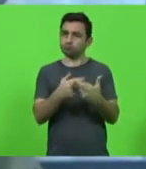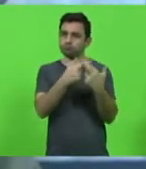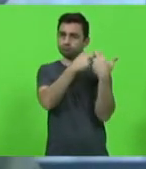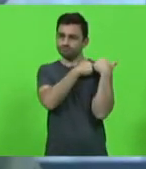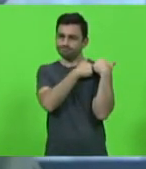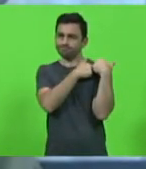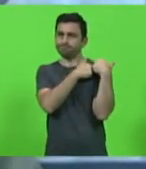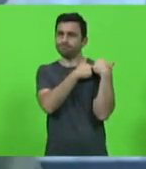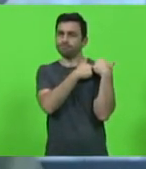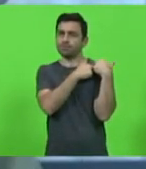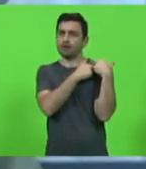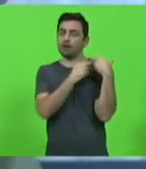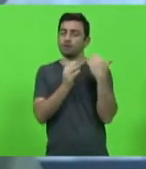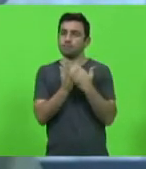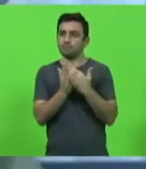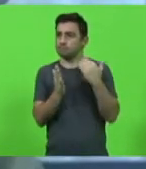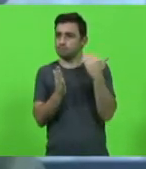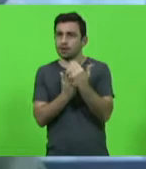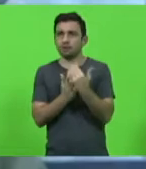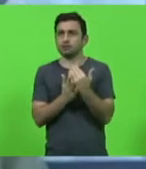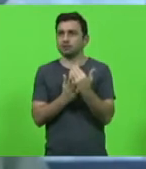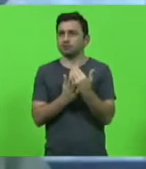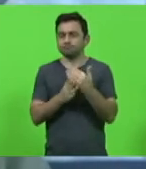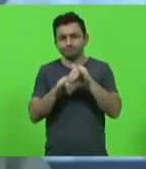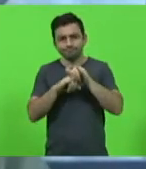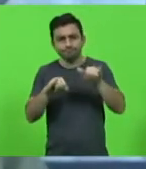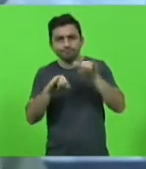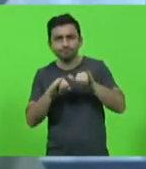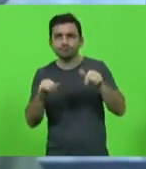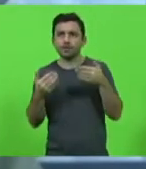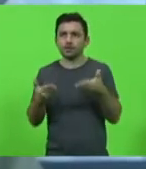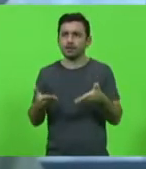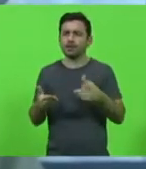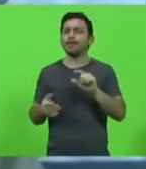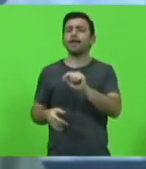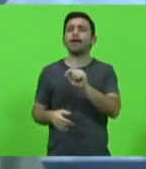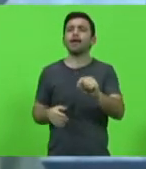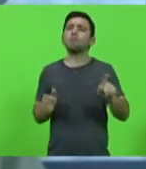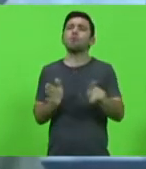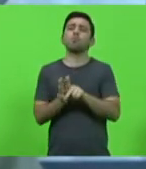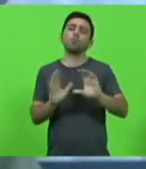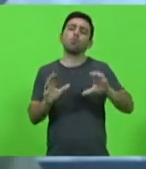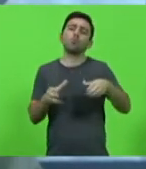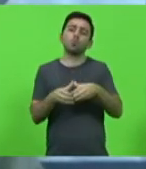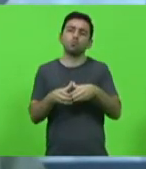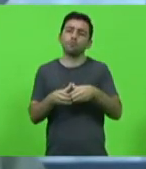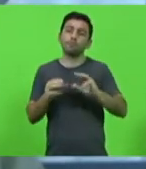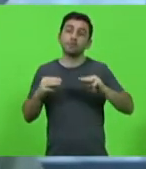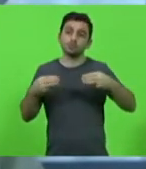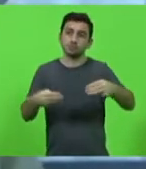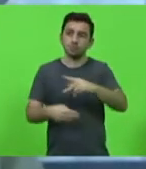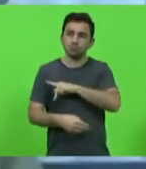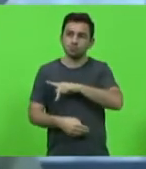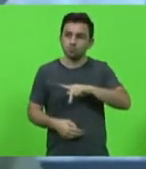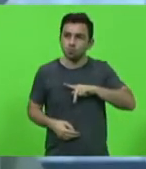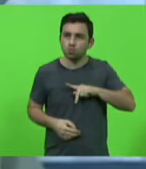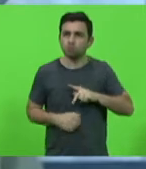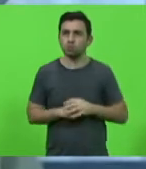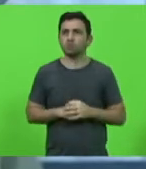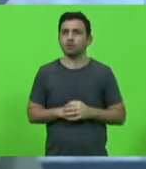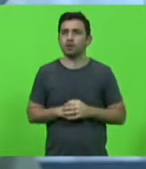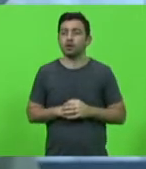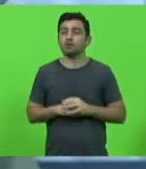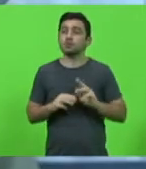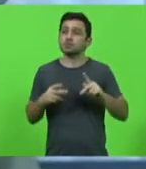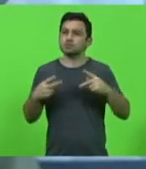papel esse observatório. Quem faz parte desse grupo? Ministério Público, Ministério Público